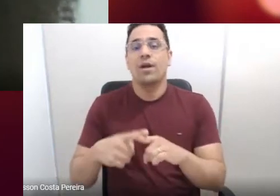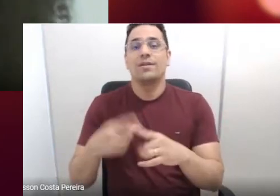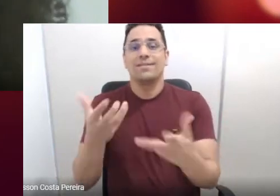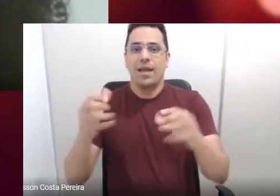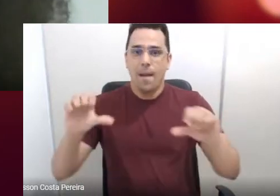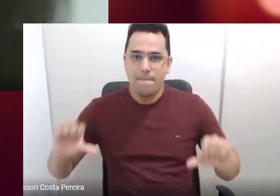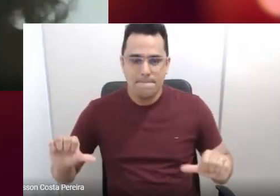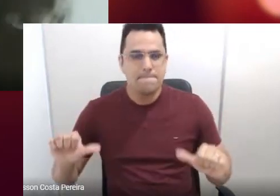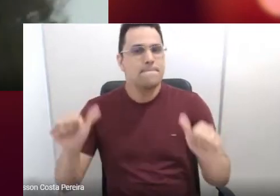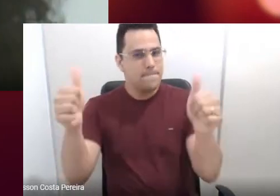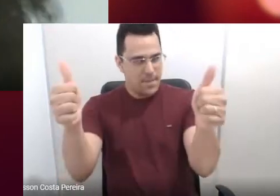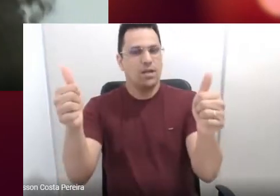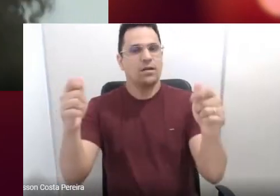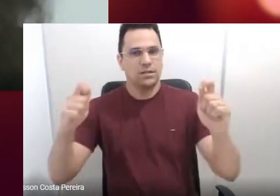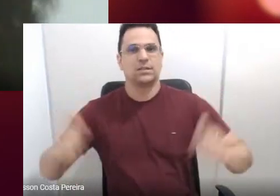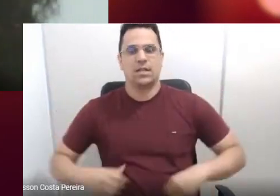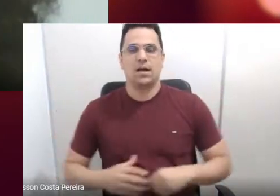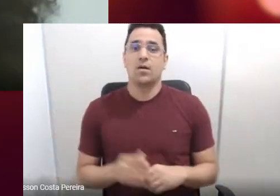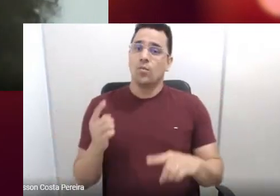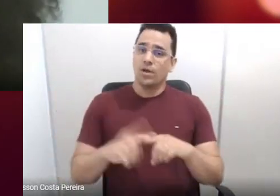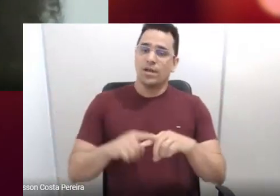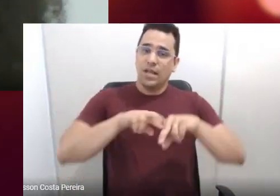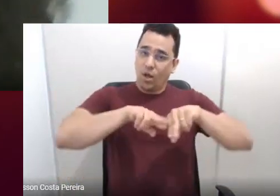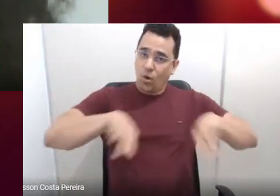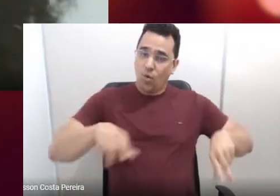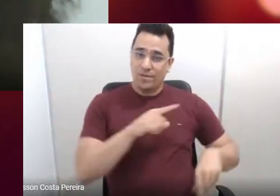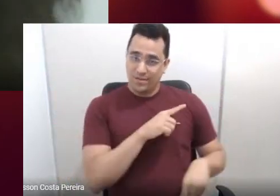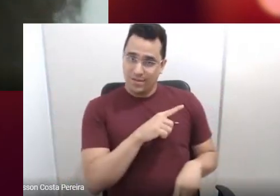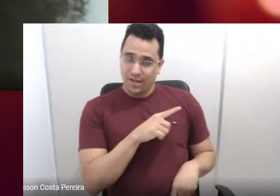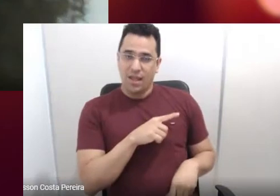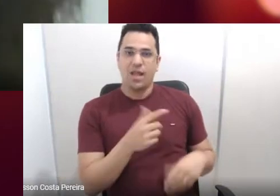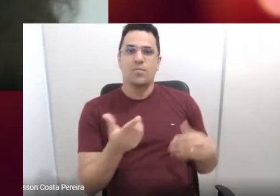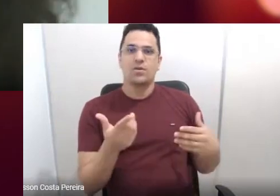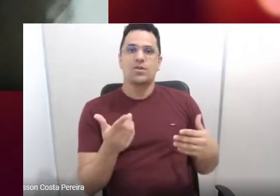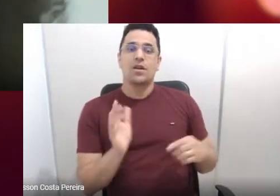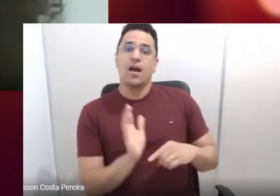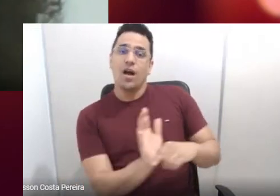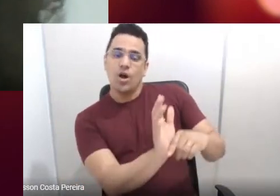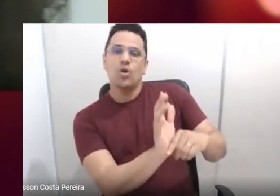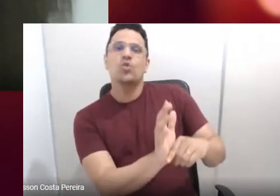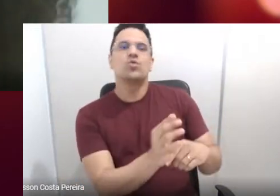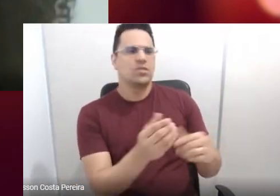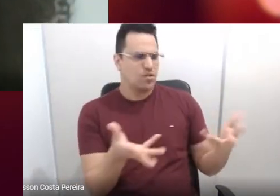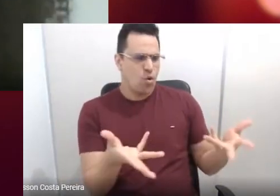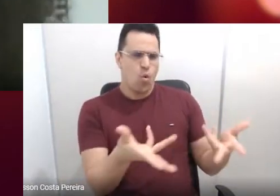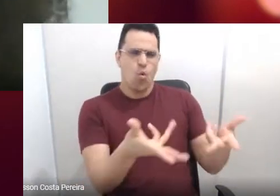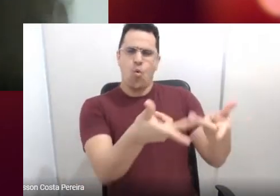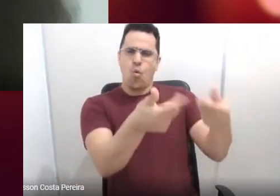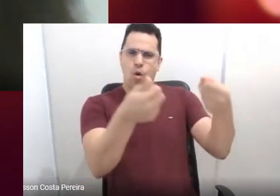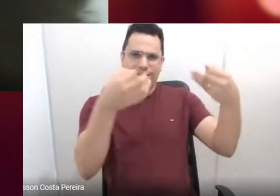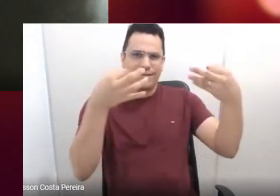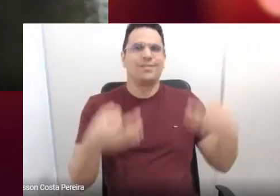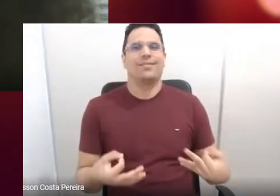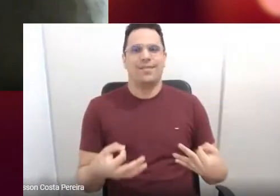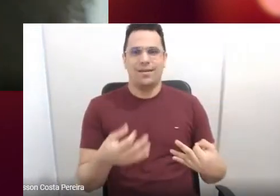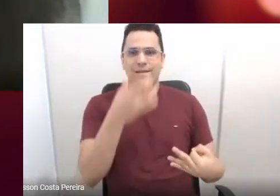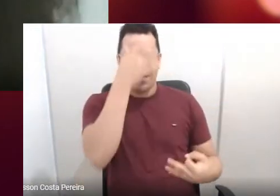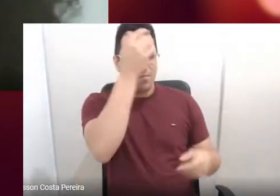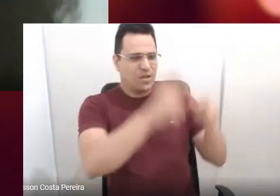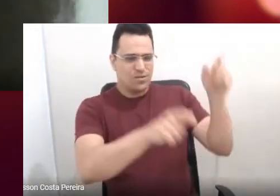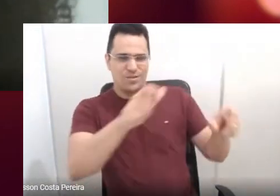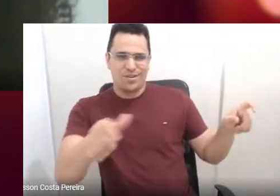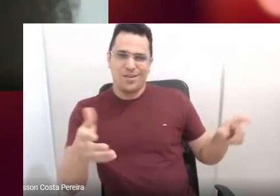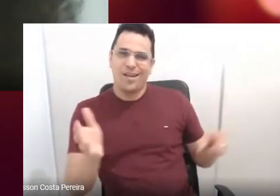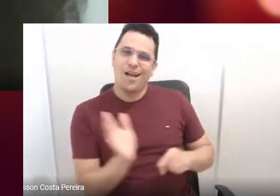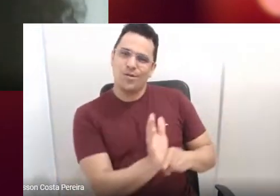balanços para estar cada vez mais melhorando, né, a possibilidade da gente executar as nossas atividades e de garantir uma prestação